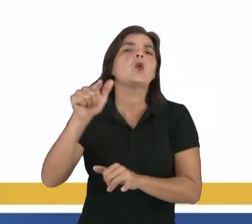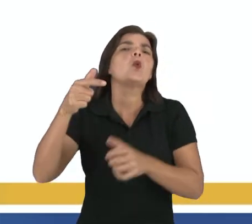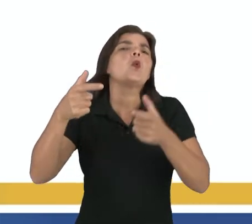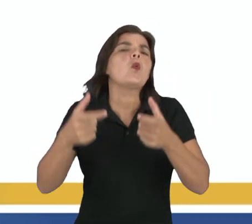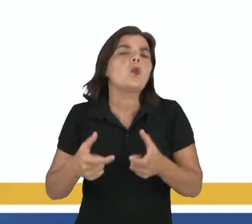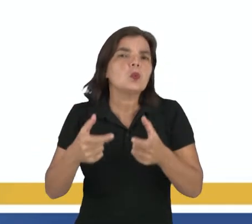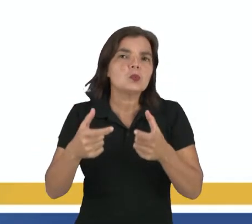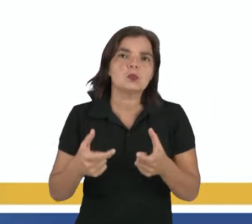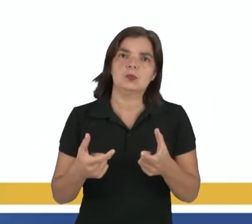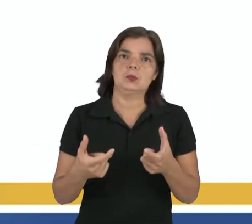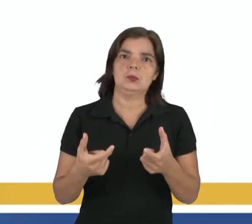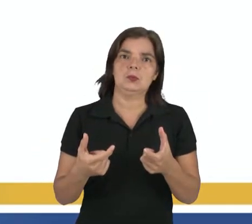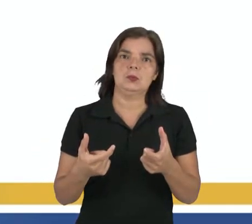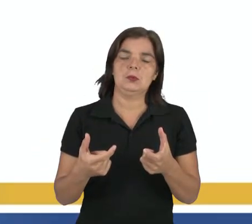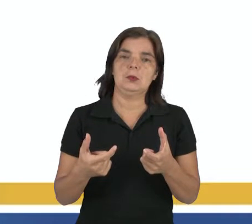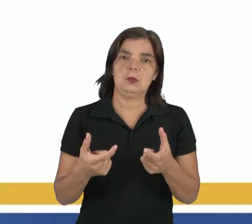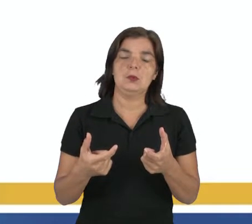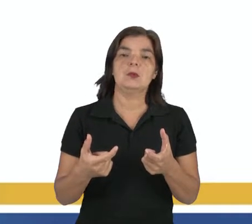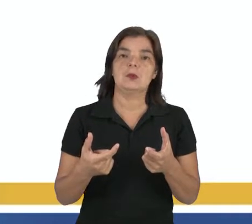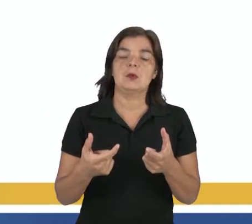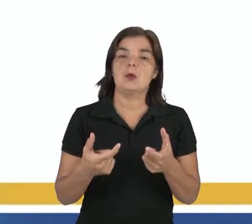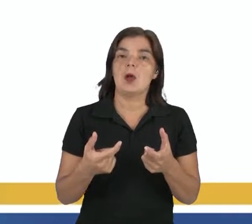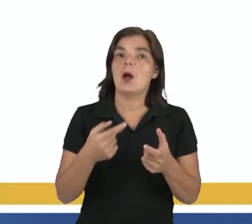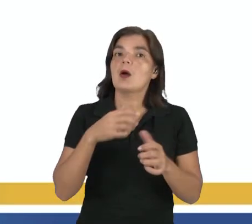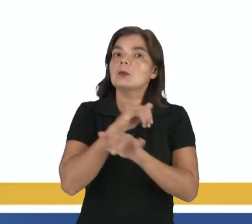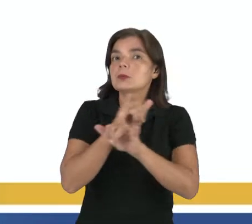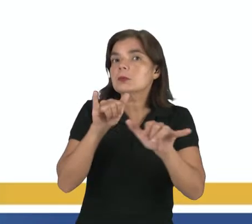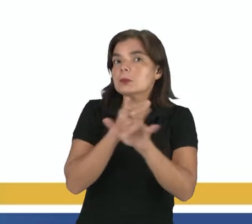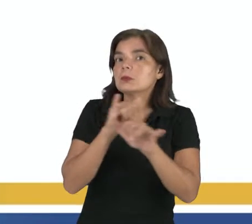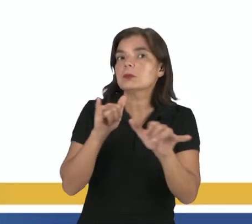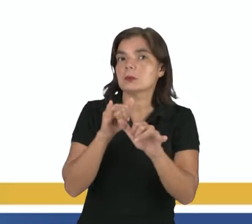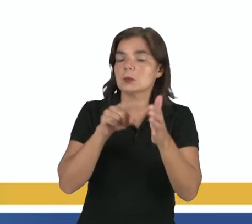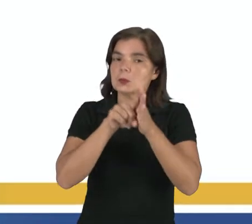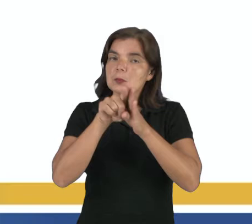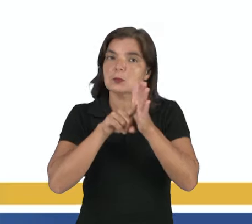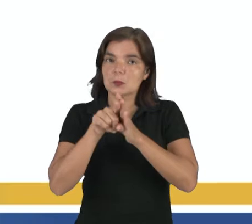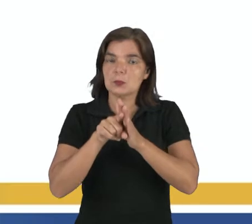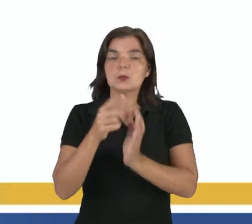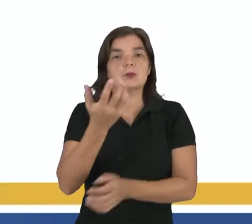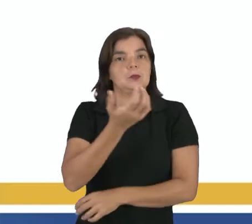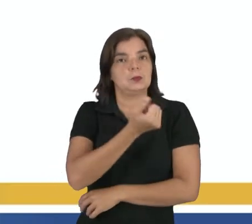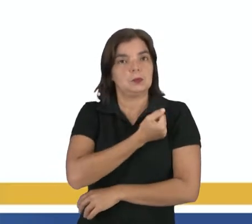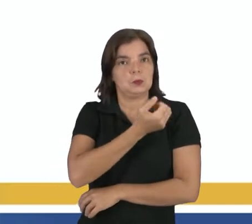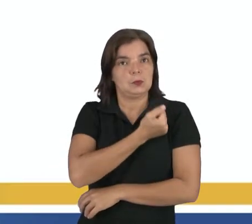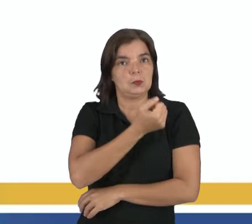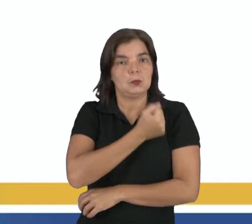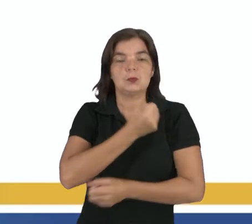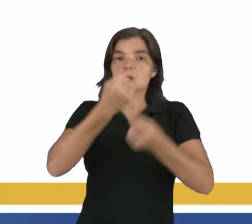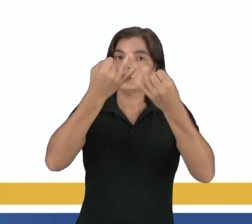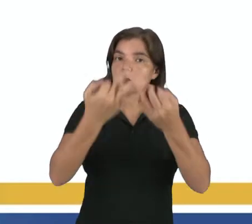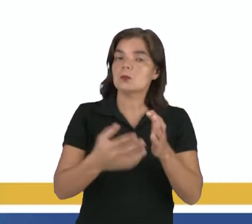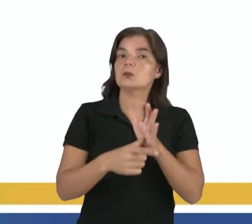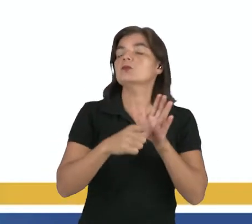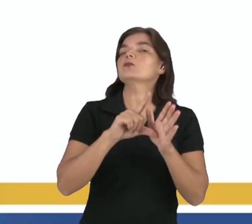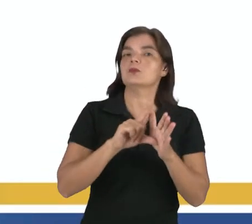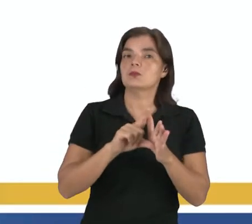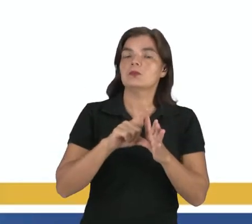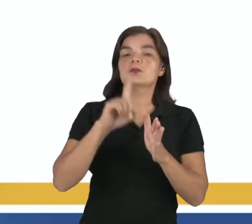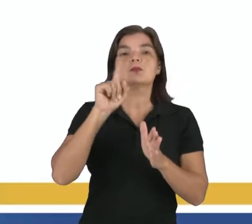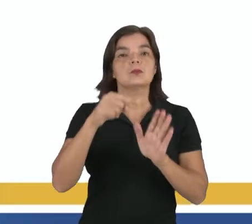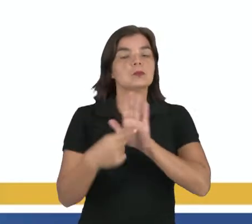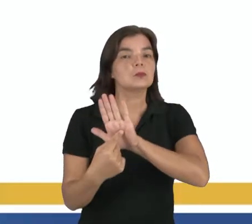onde você tirou esses dados. E os números, como eu falei anteriormente, que